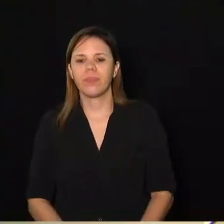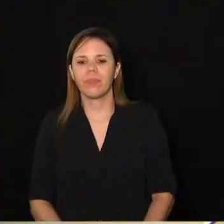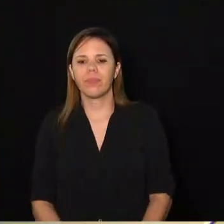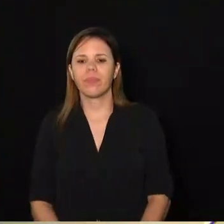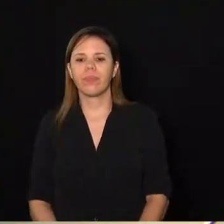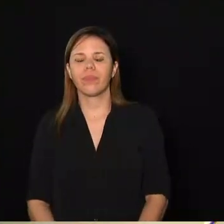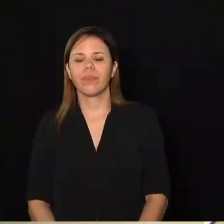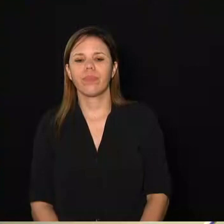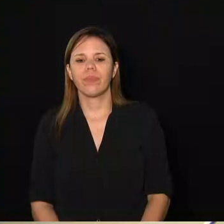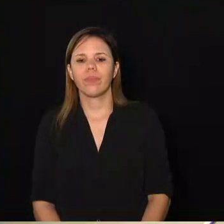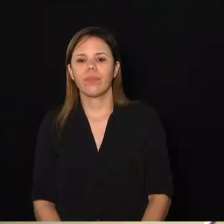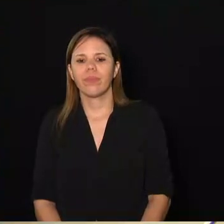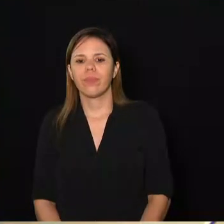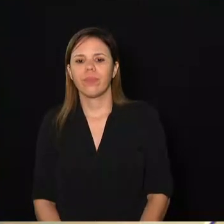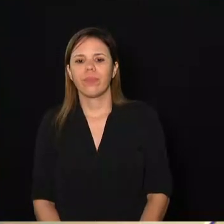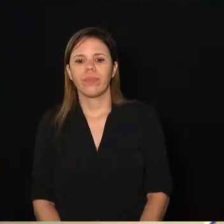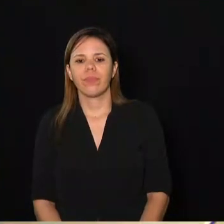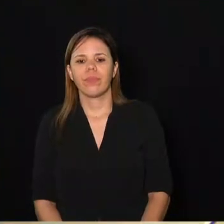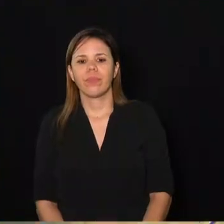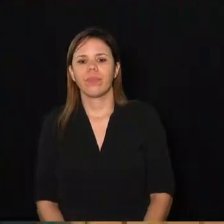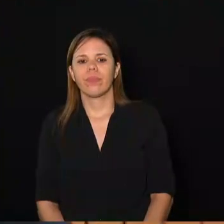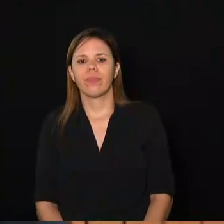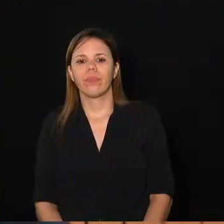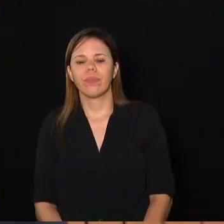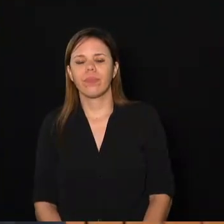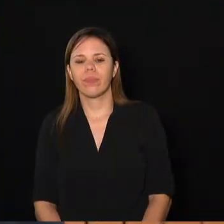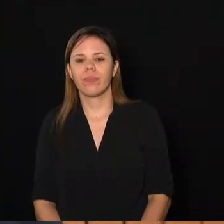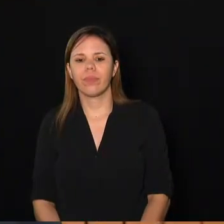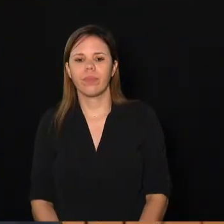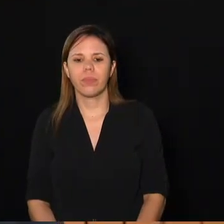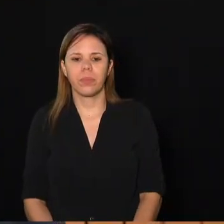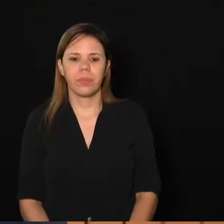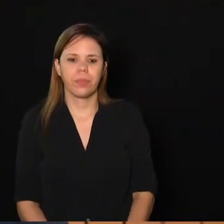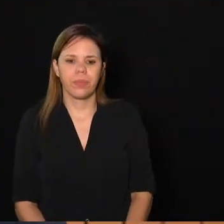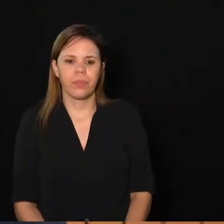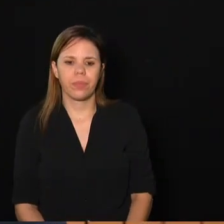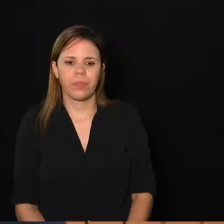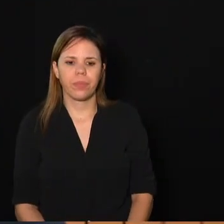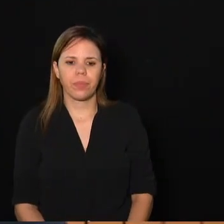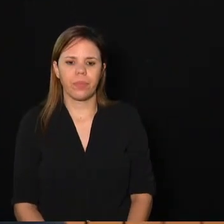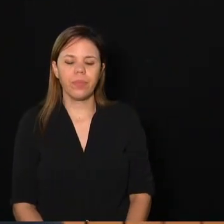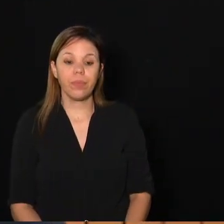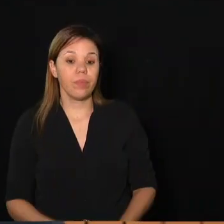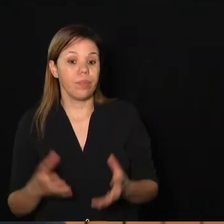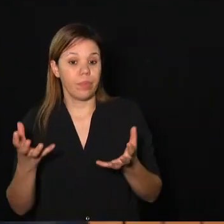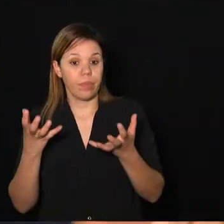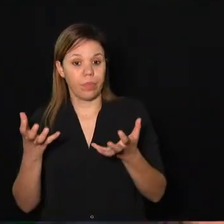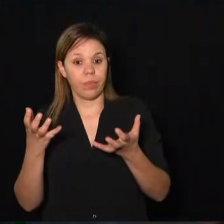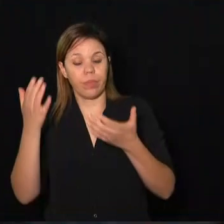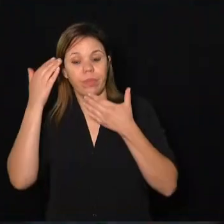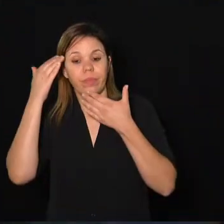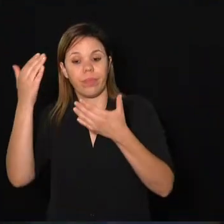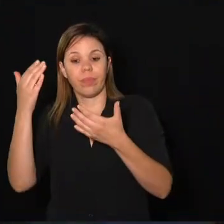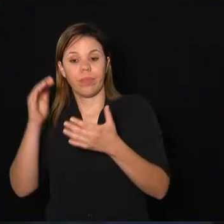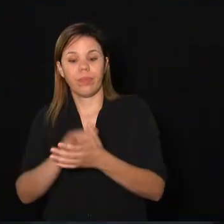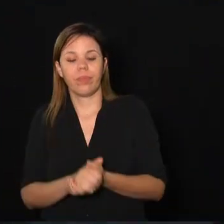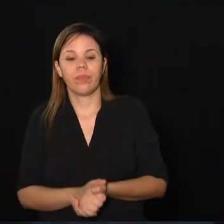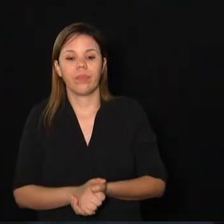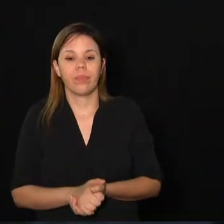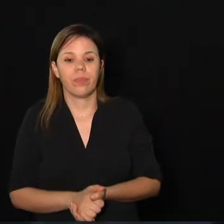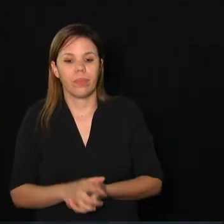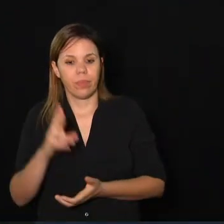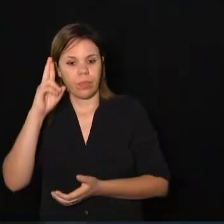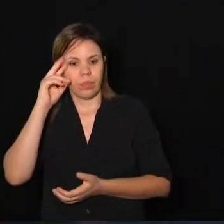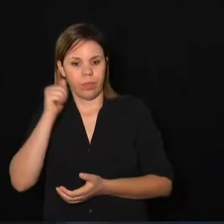muito obrigado eu queria se a senhora vai também fazer